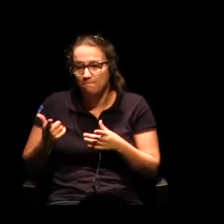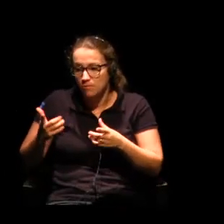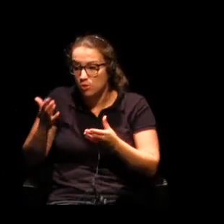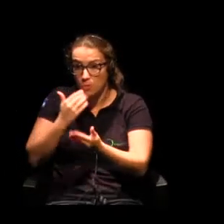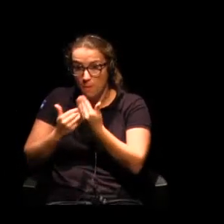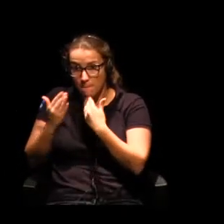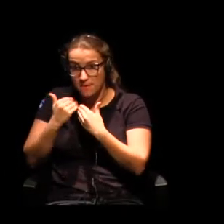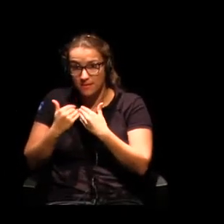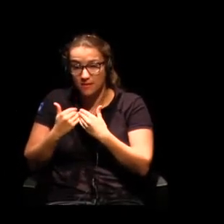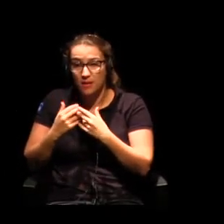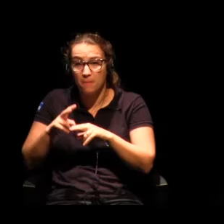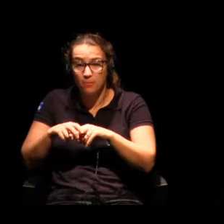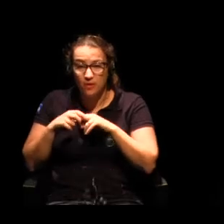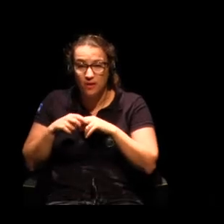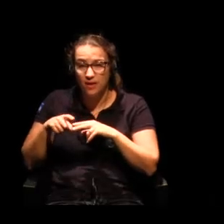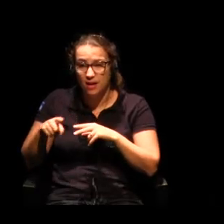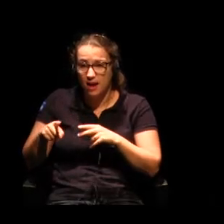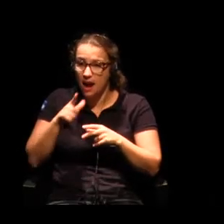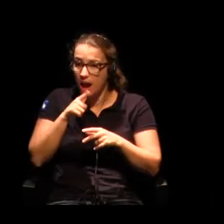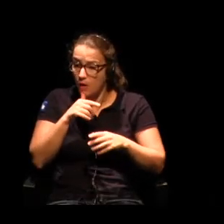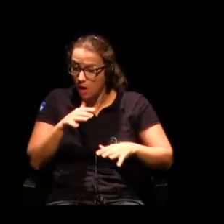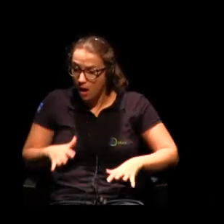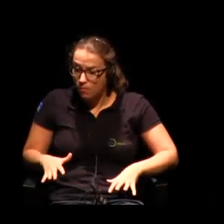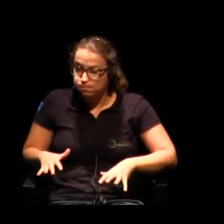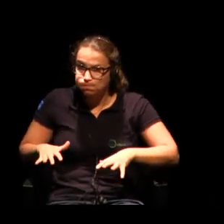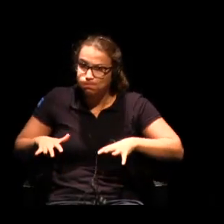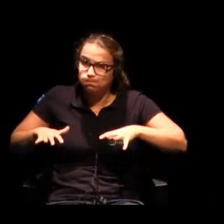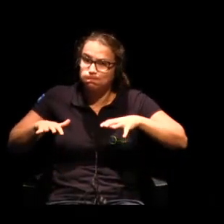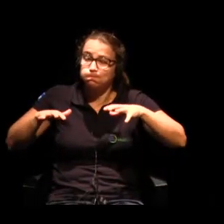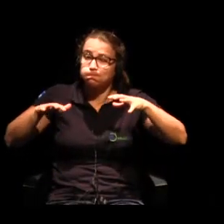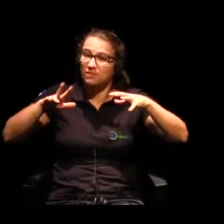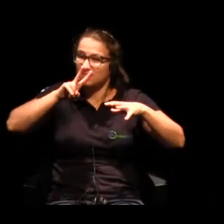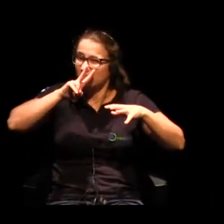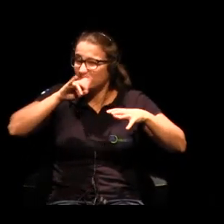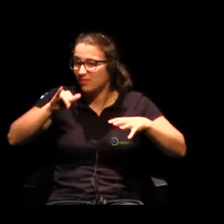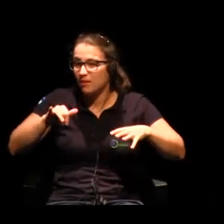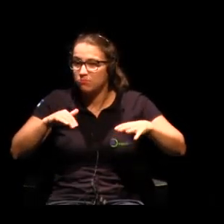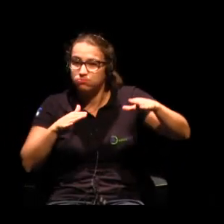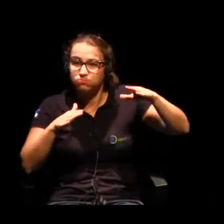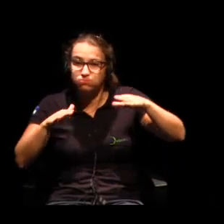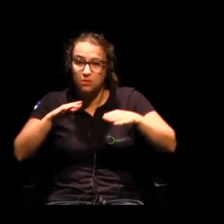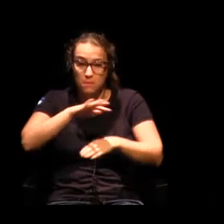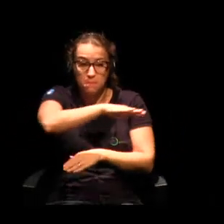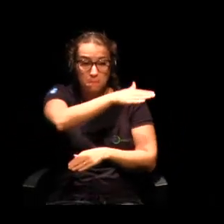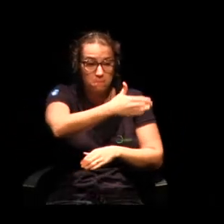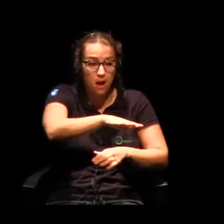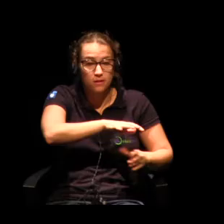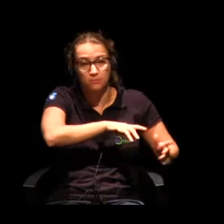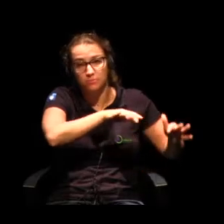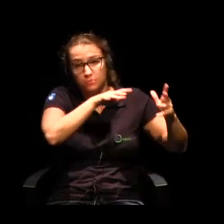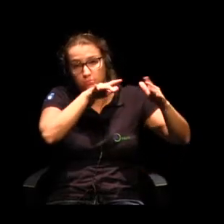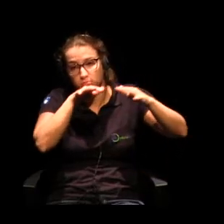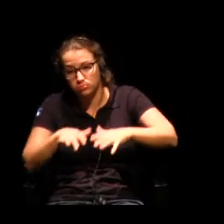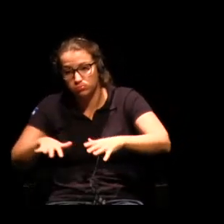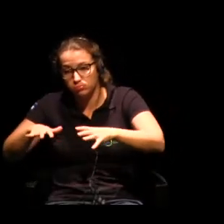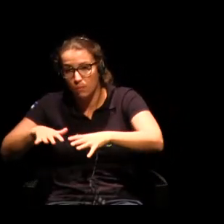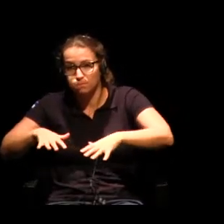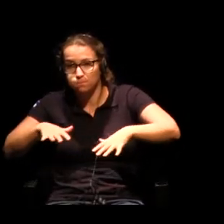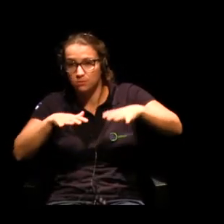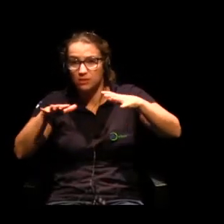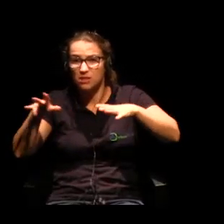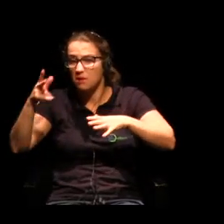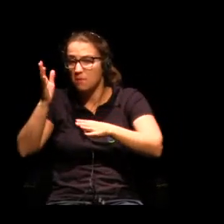de comida, pois esse local será inundado por águas